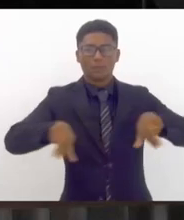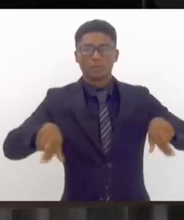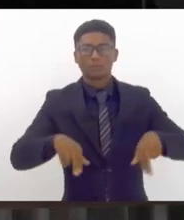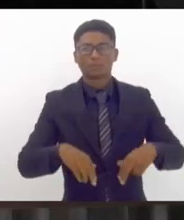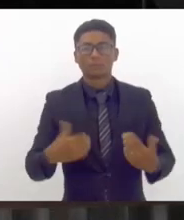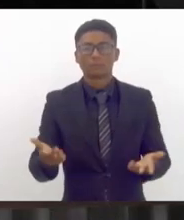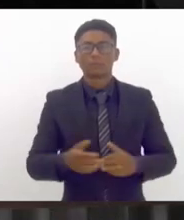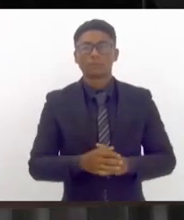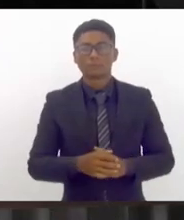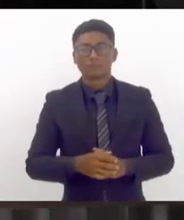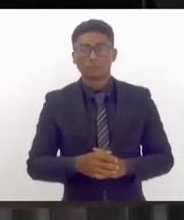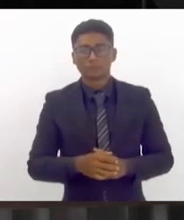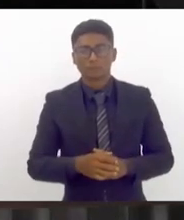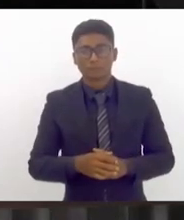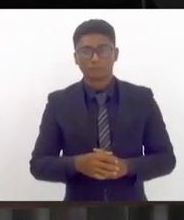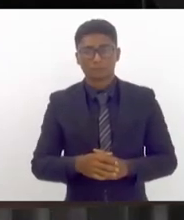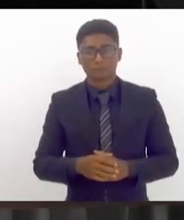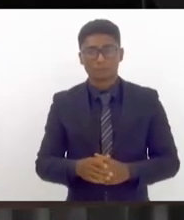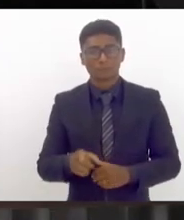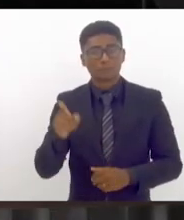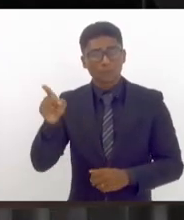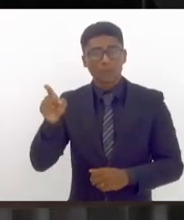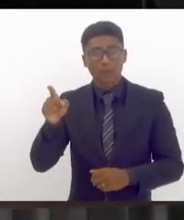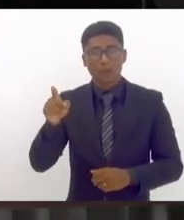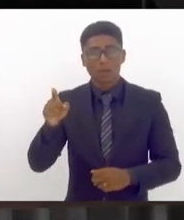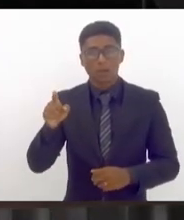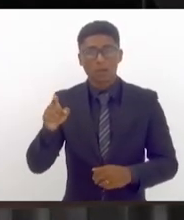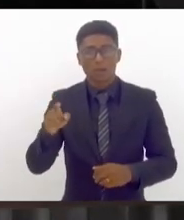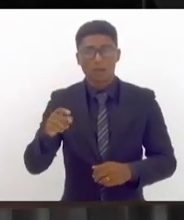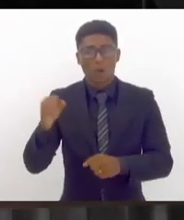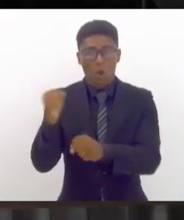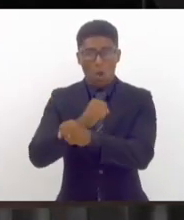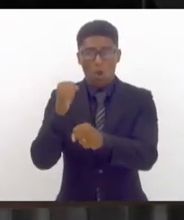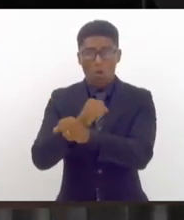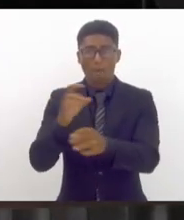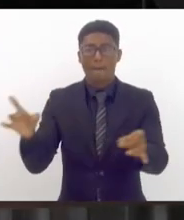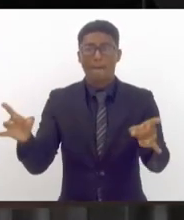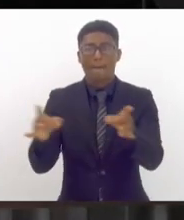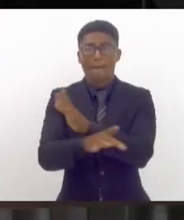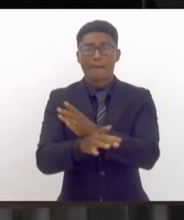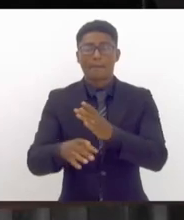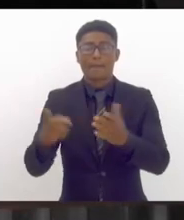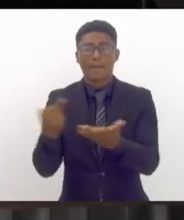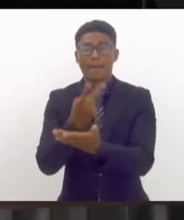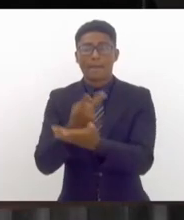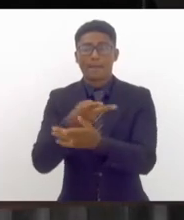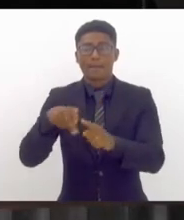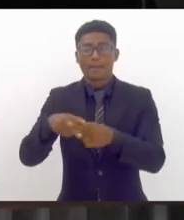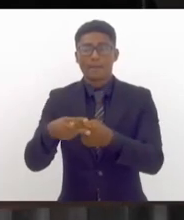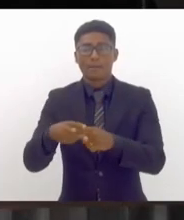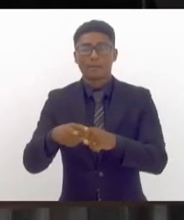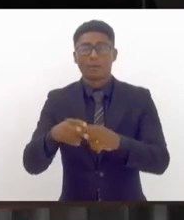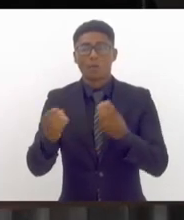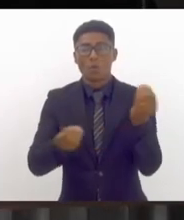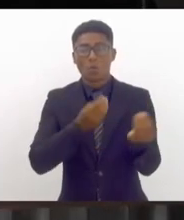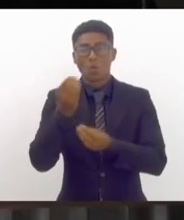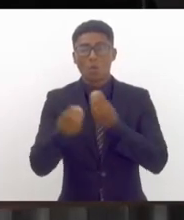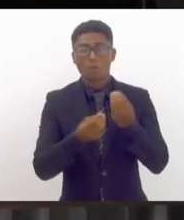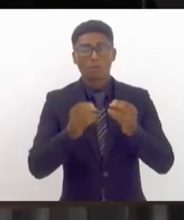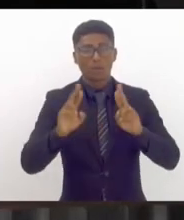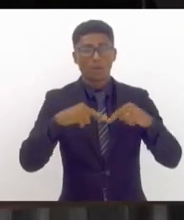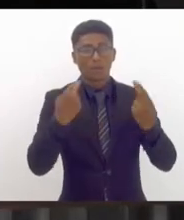pela mão e conseguiu fazer com que a obra fosse feita para corrigir os erros de construção? Foi numa audiência pública,